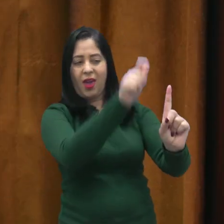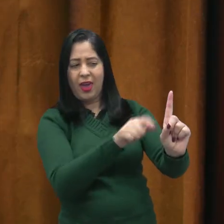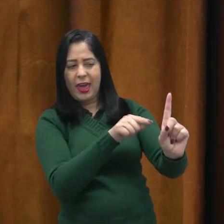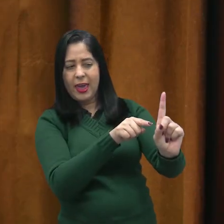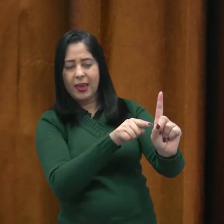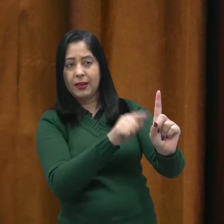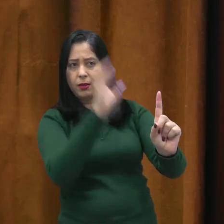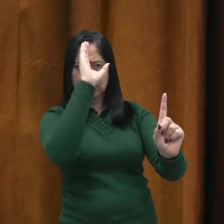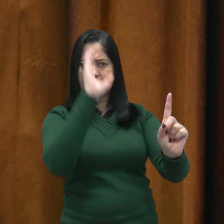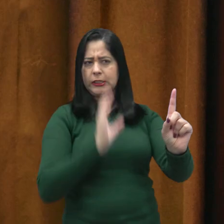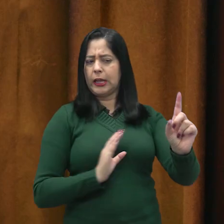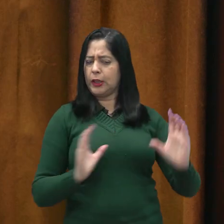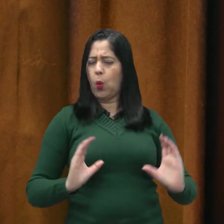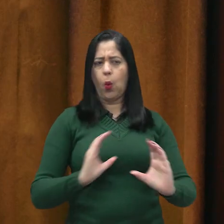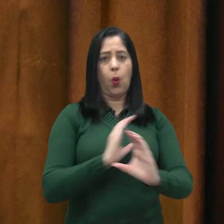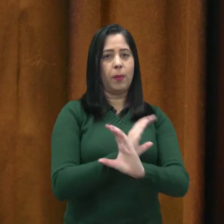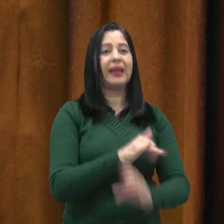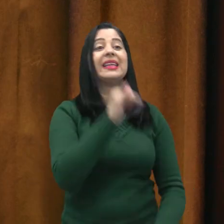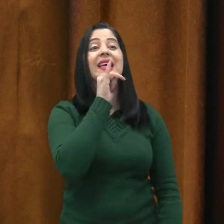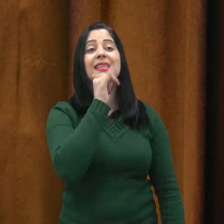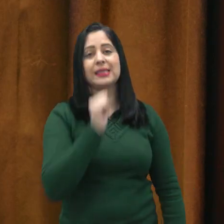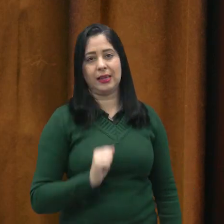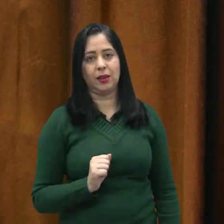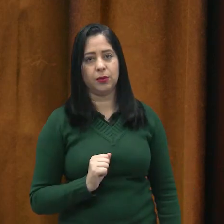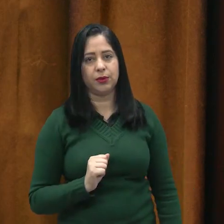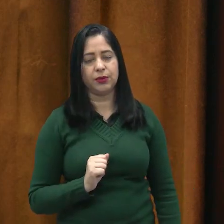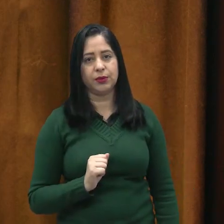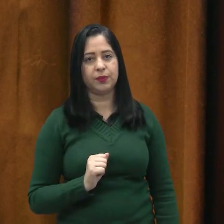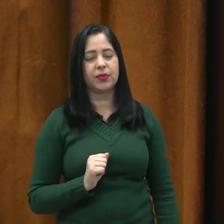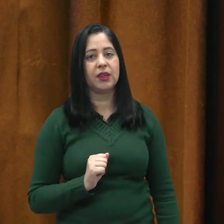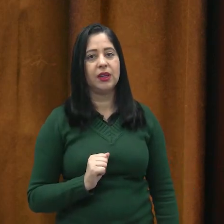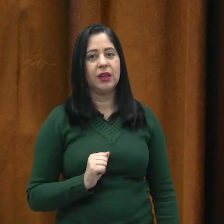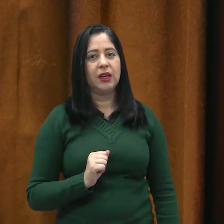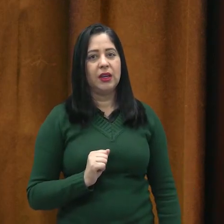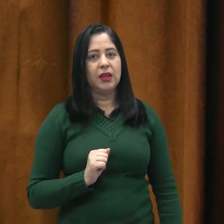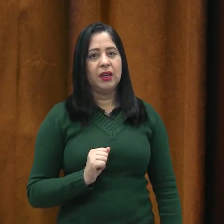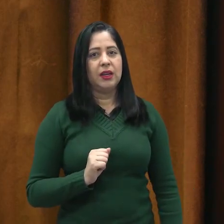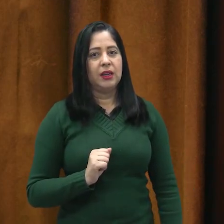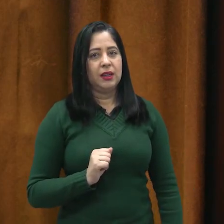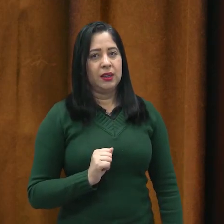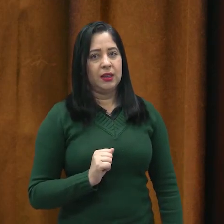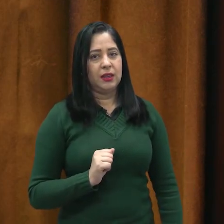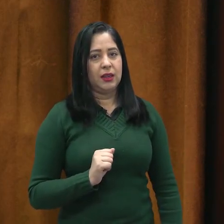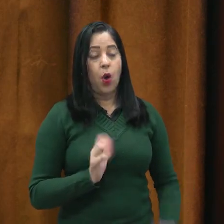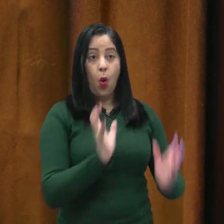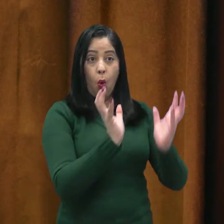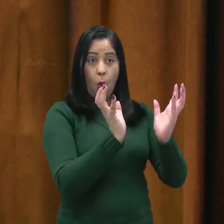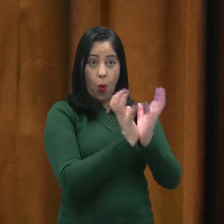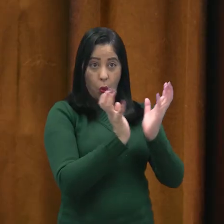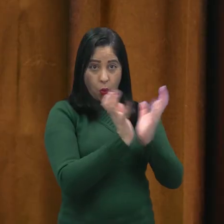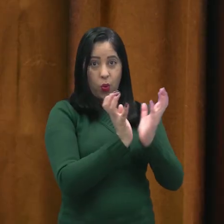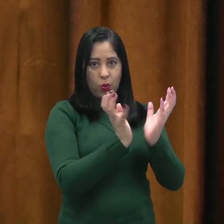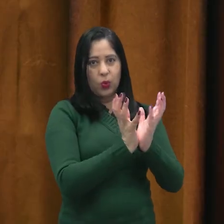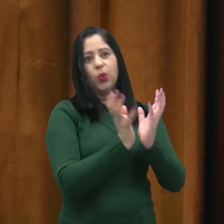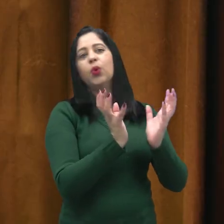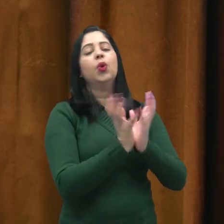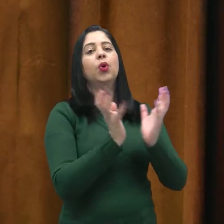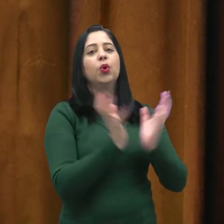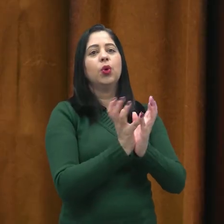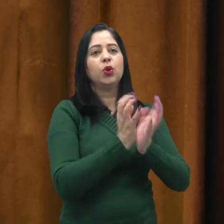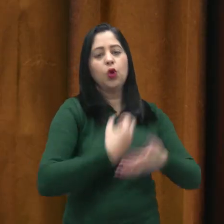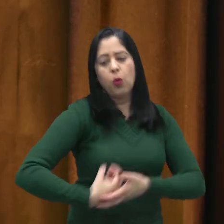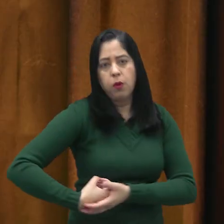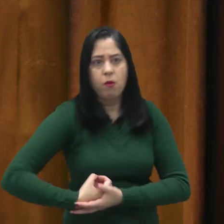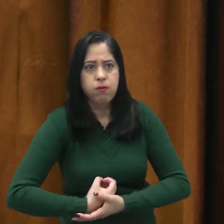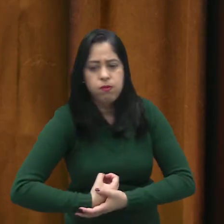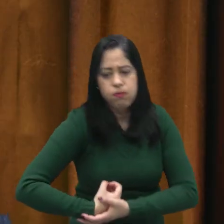aquele potencial, vou dar um exemplo, nós tivemos a apresentação do time de rugby, que